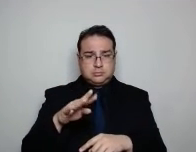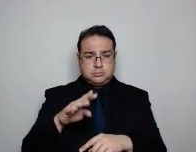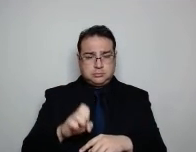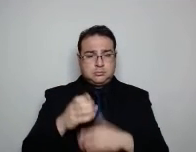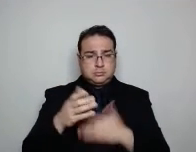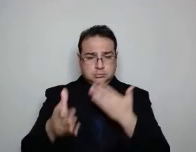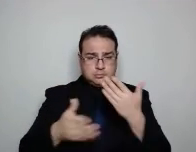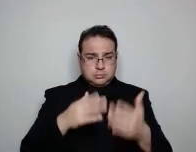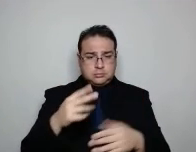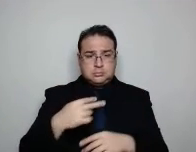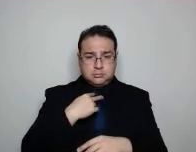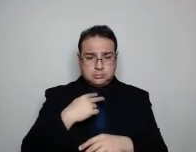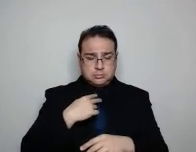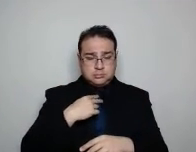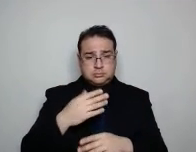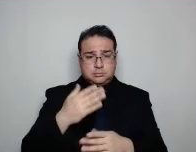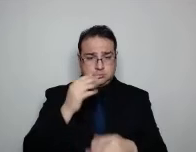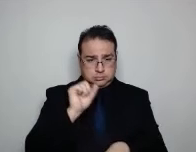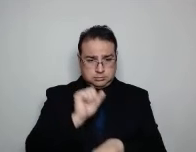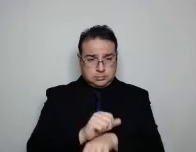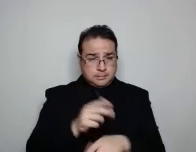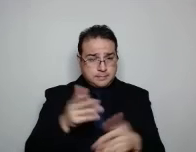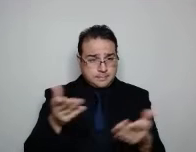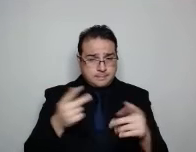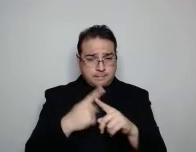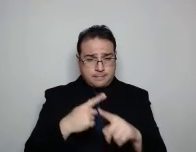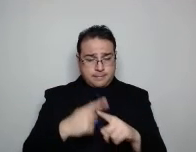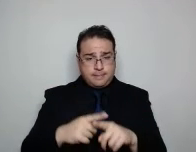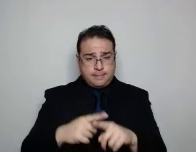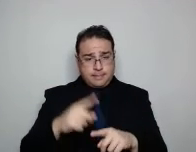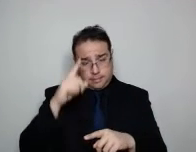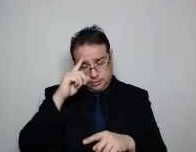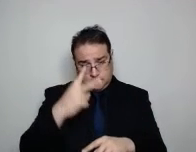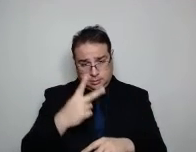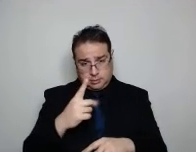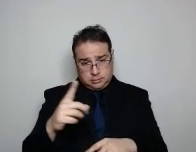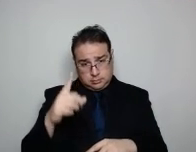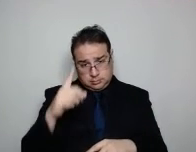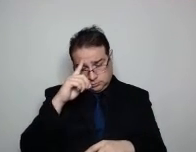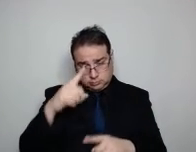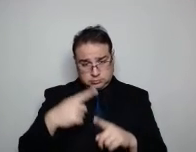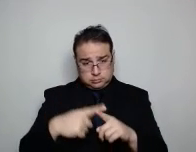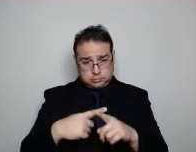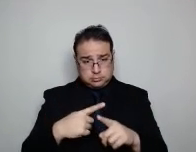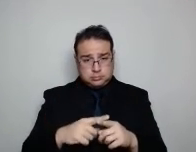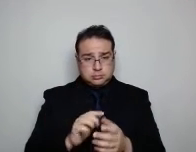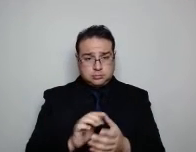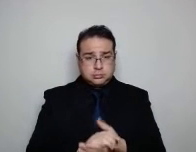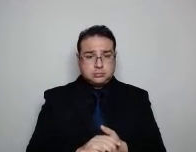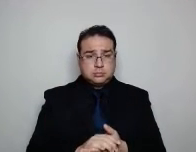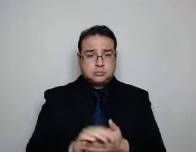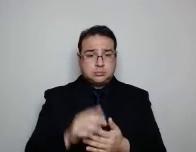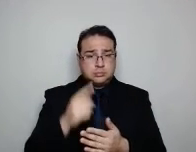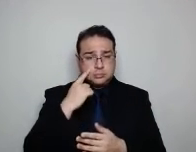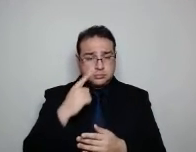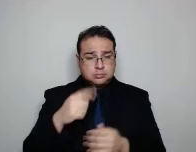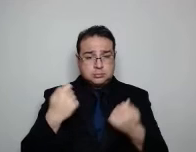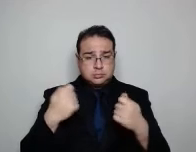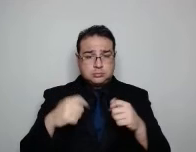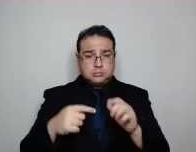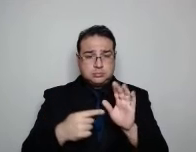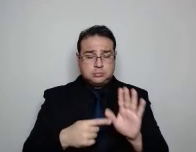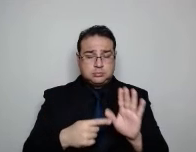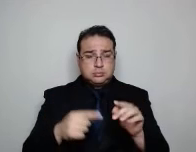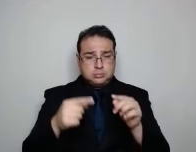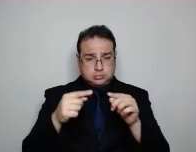nesse momento, ele é feito a cada 21 dias, enquanto se verificar a necessidade, certo? Nesse momento, o tumor ainda tem